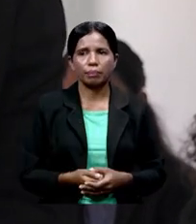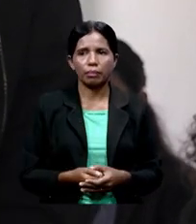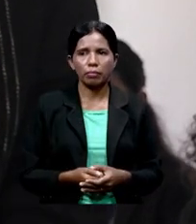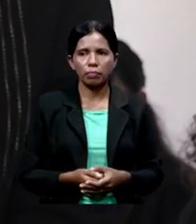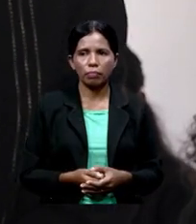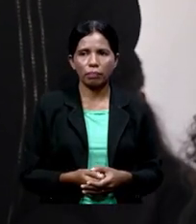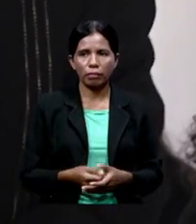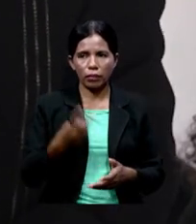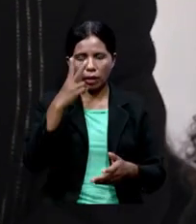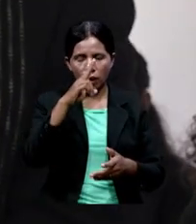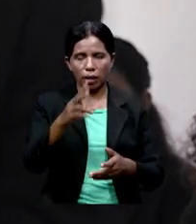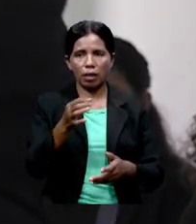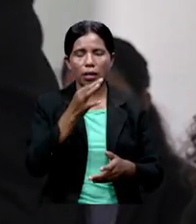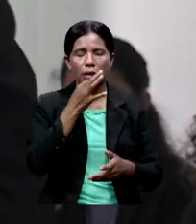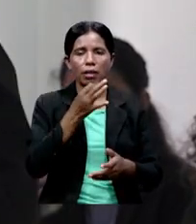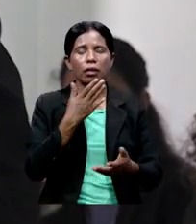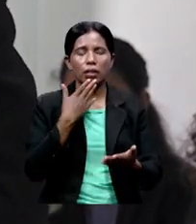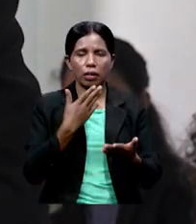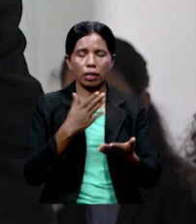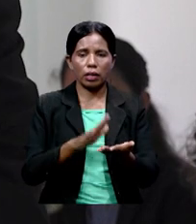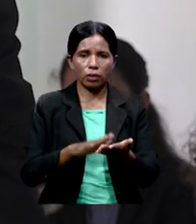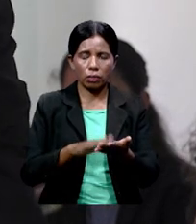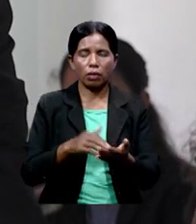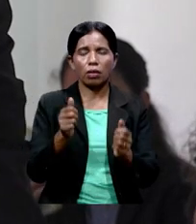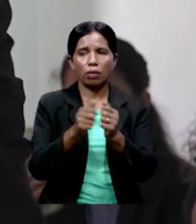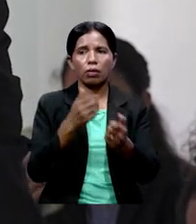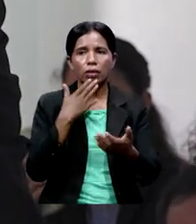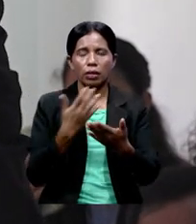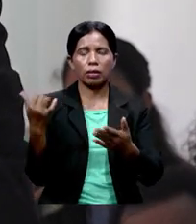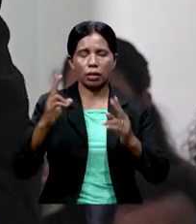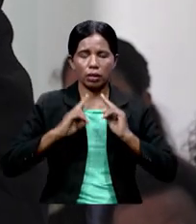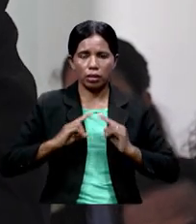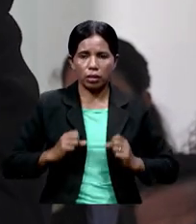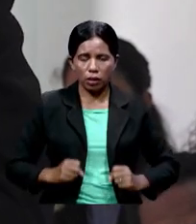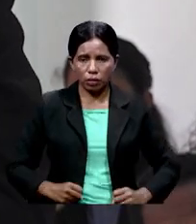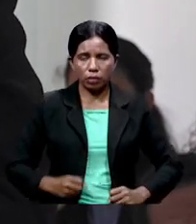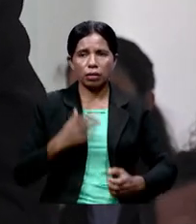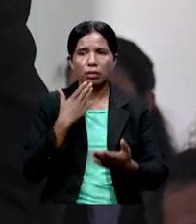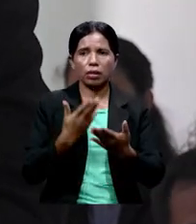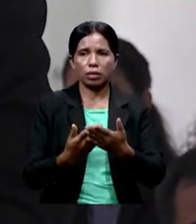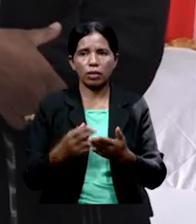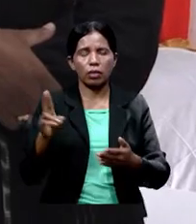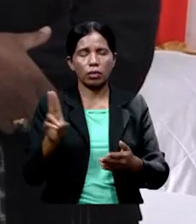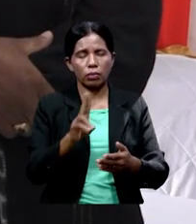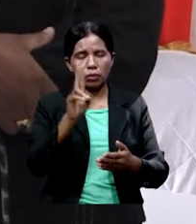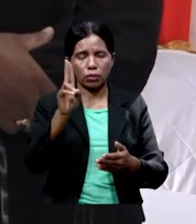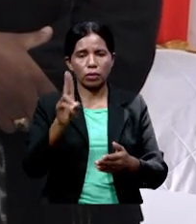haré merenda escolar ao dia, para sirne isso dia, para sirne aproveitamento